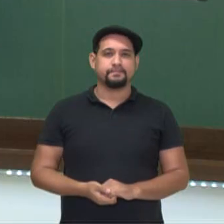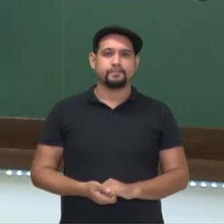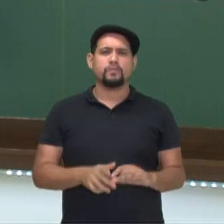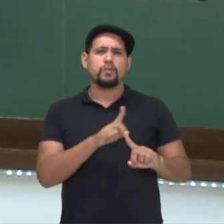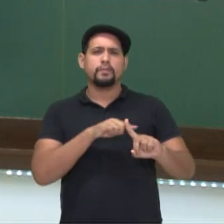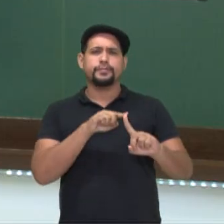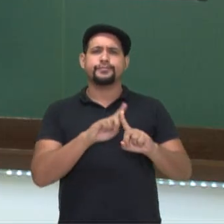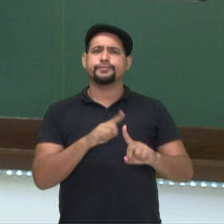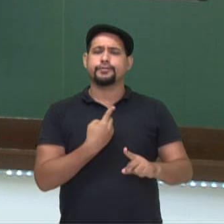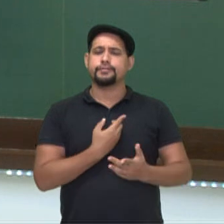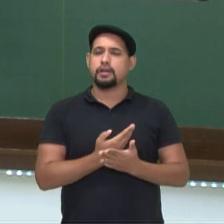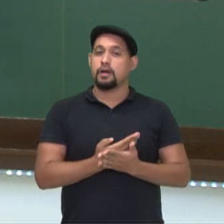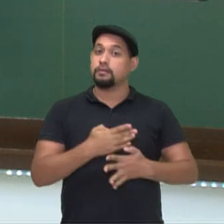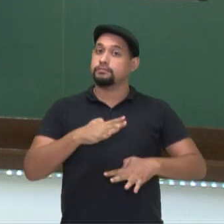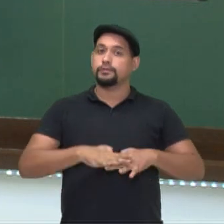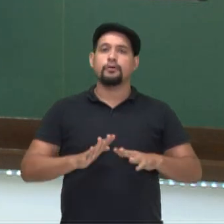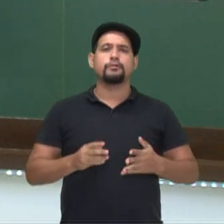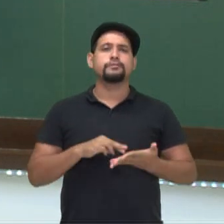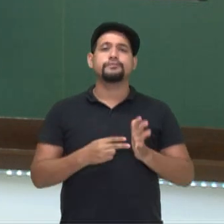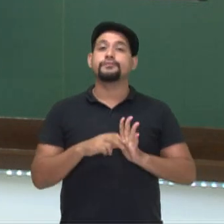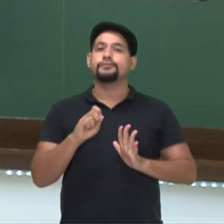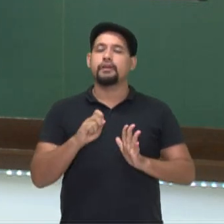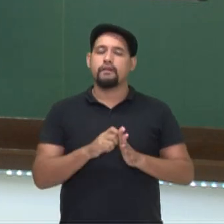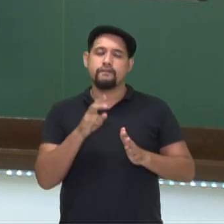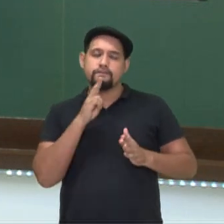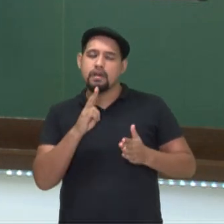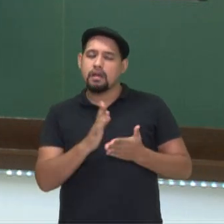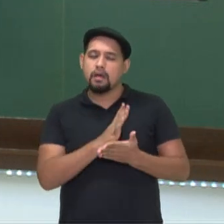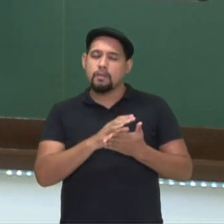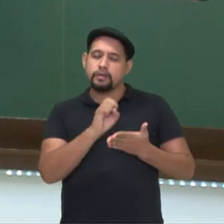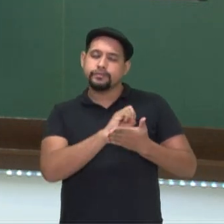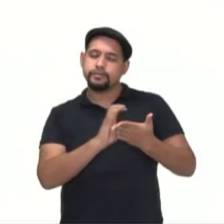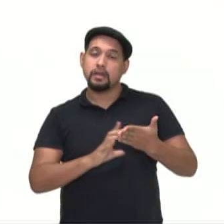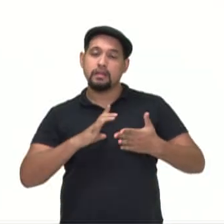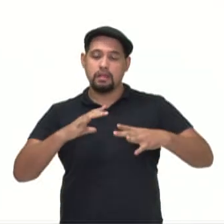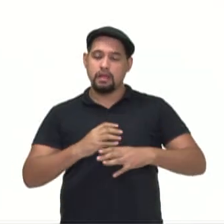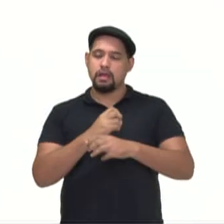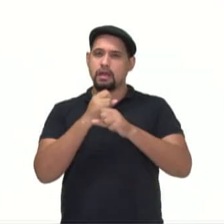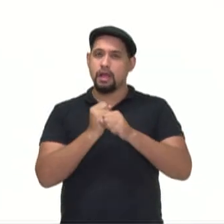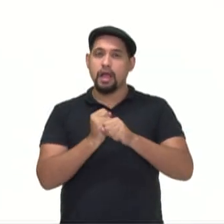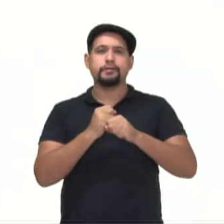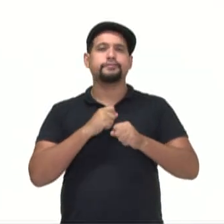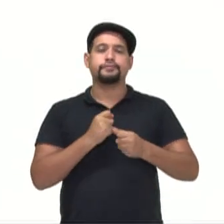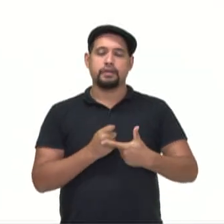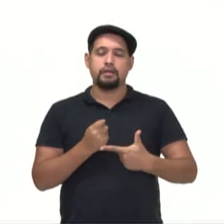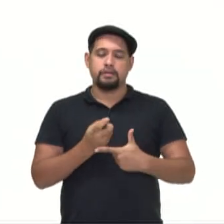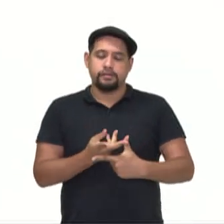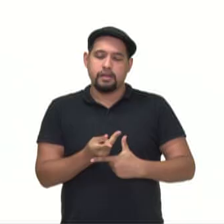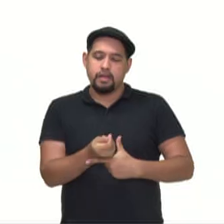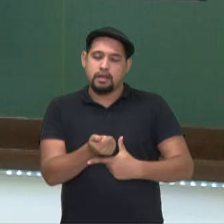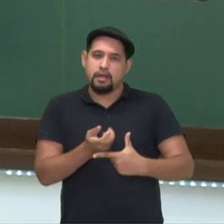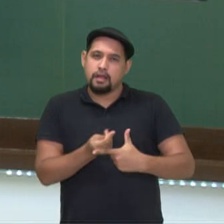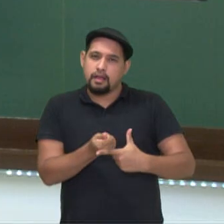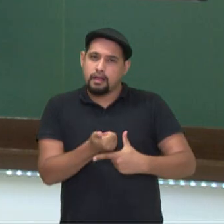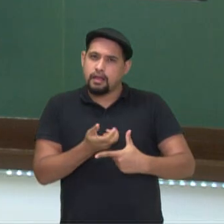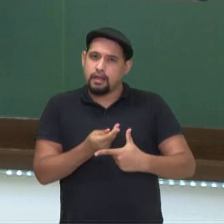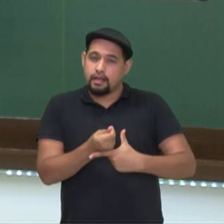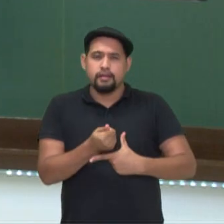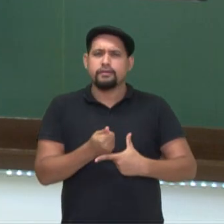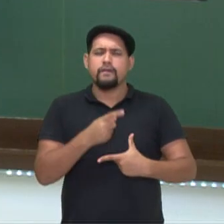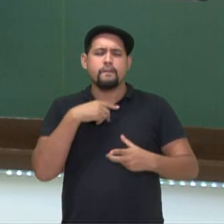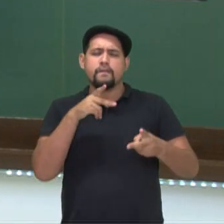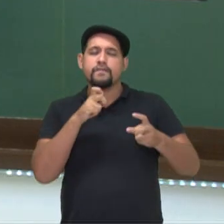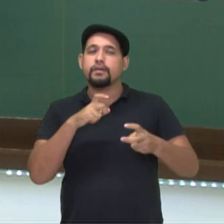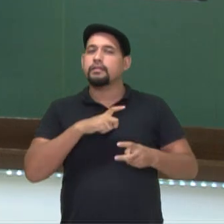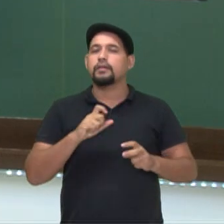O objetivo da nossa aula de matemática hoje é resolver problemas que envolvam cálculo de expressões algébricas. Vamos ver o que a gente